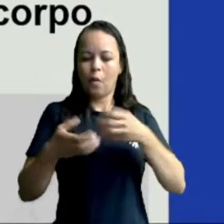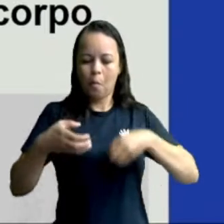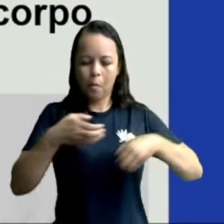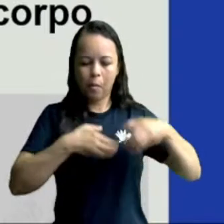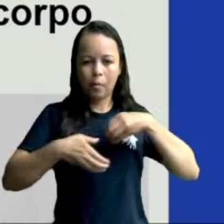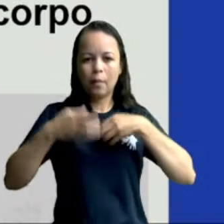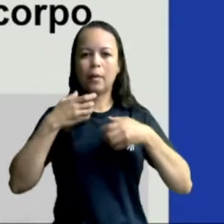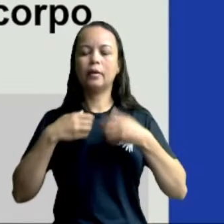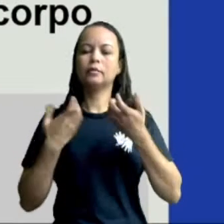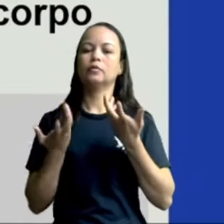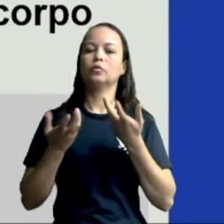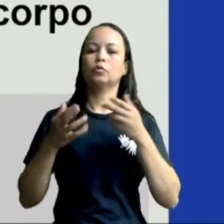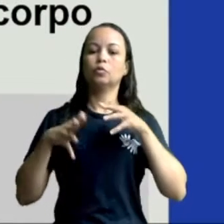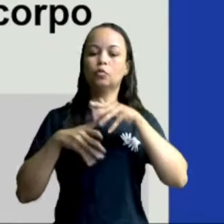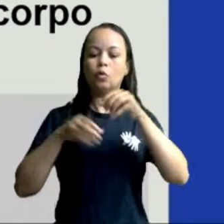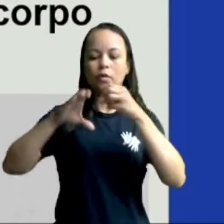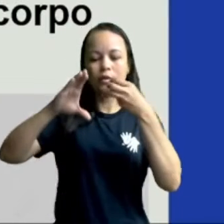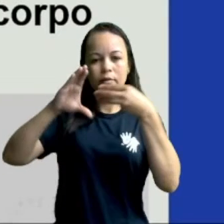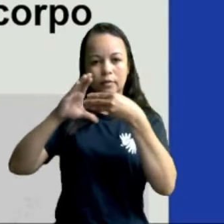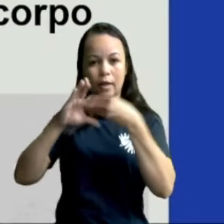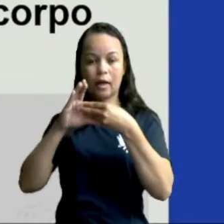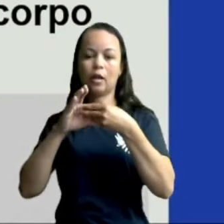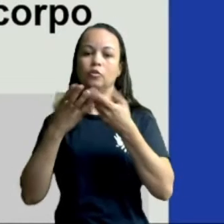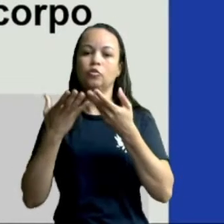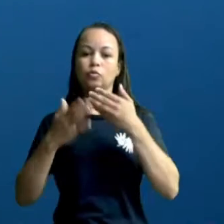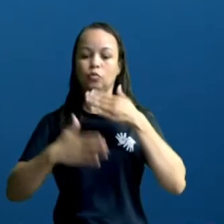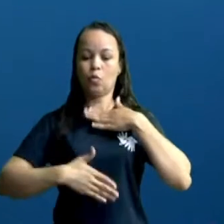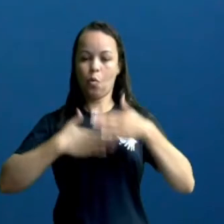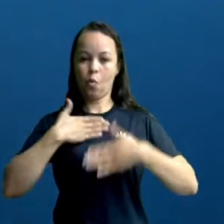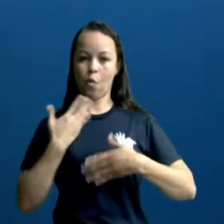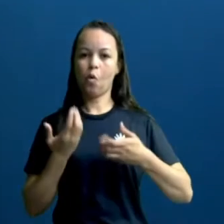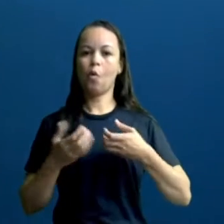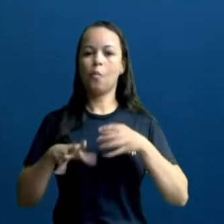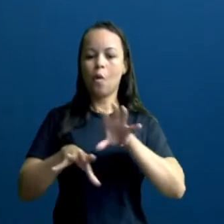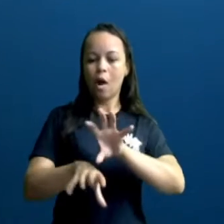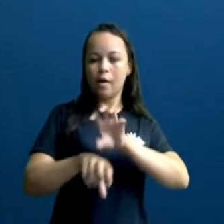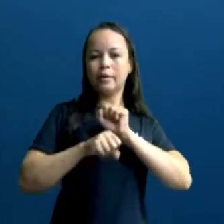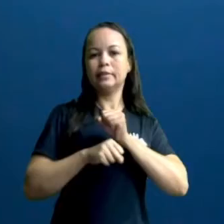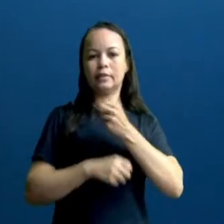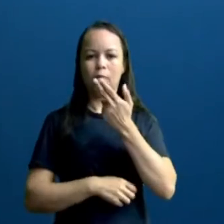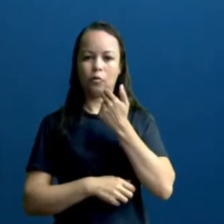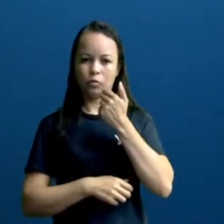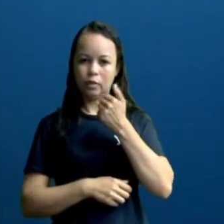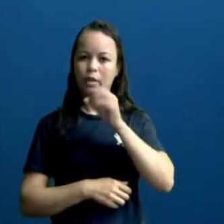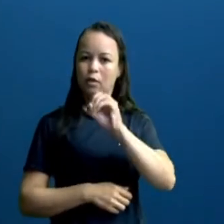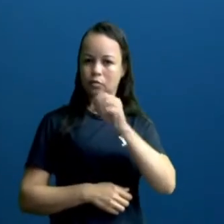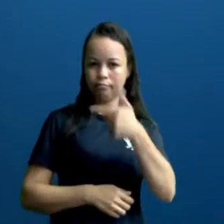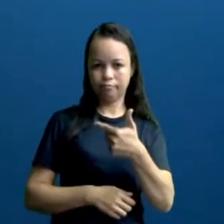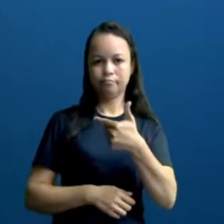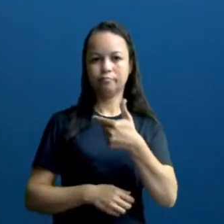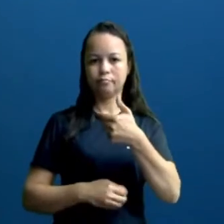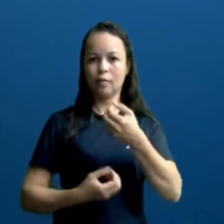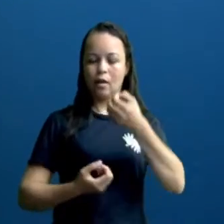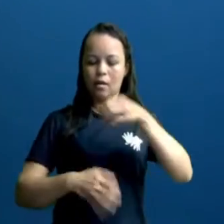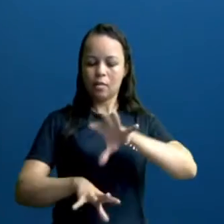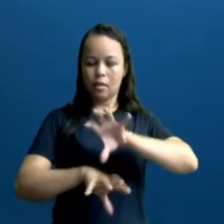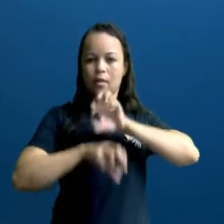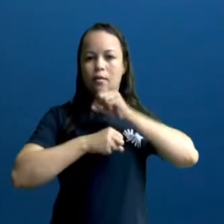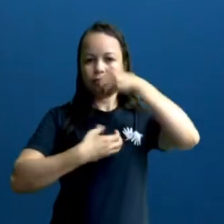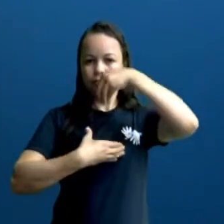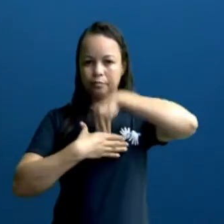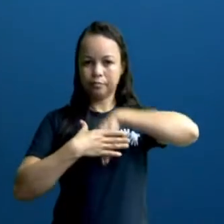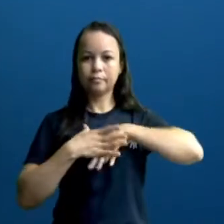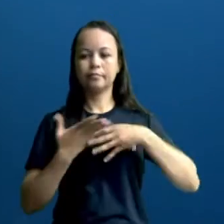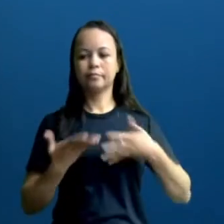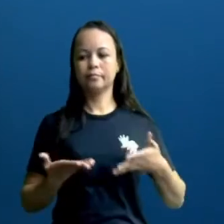corpo recebam nutrientes e oxigênio. Volta aqui comigo, por favor, produção. Duas palavras que eu vou chamar a atenção de vocês aqui.